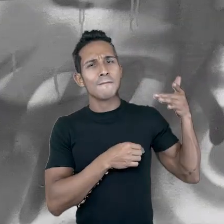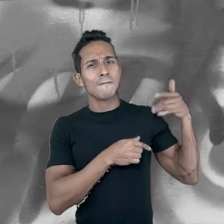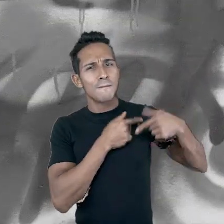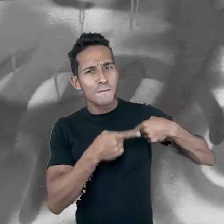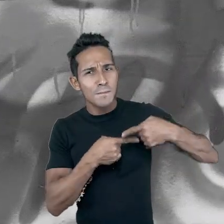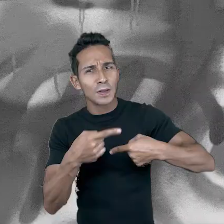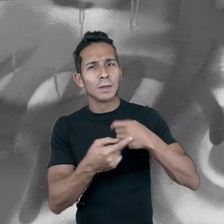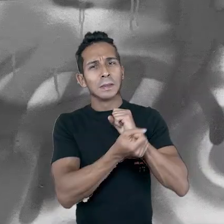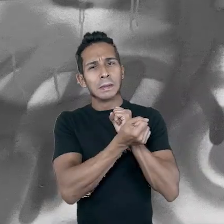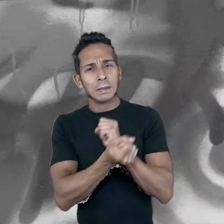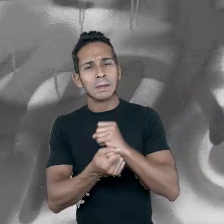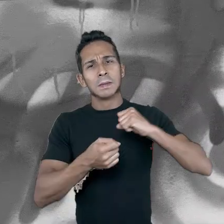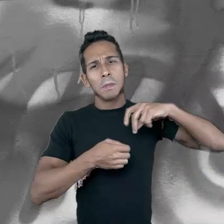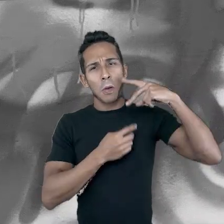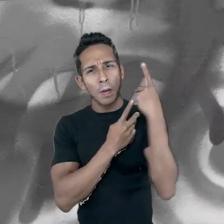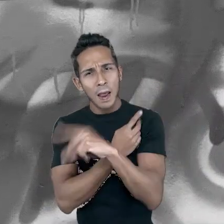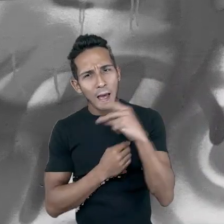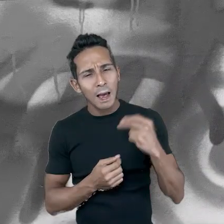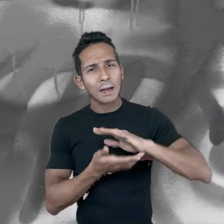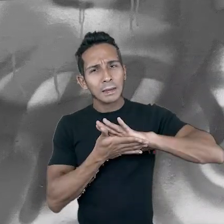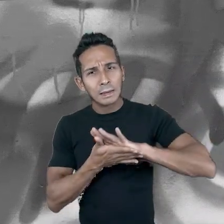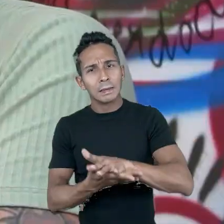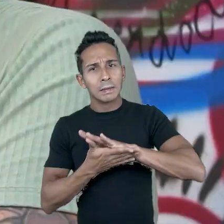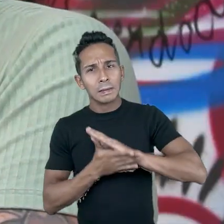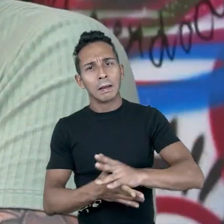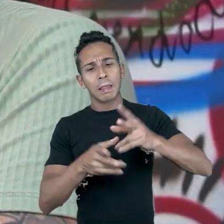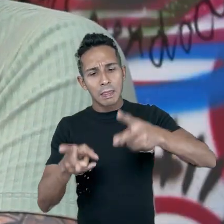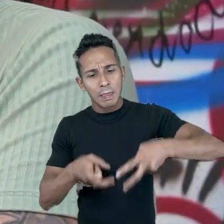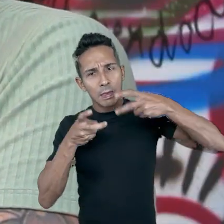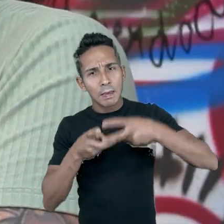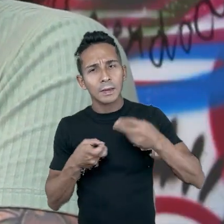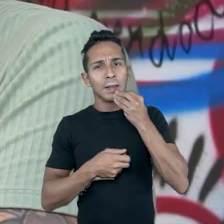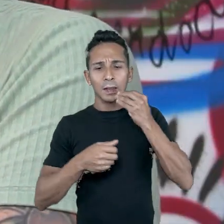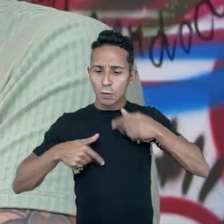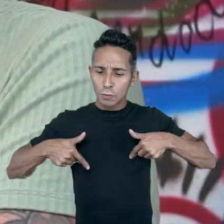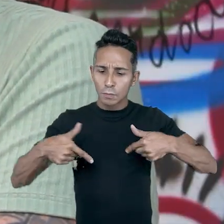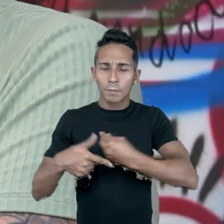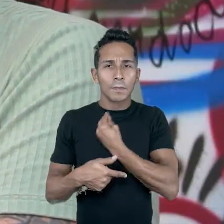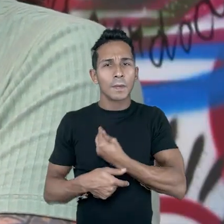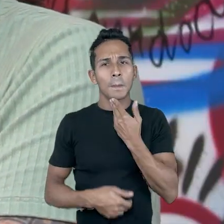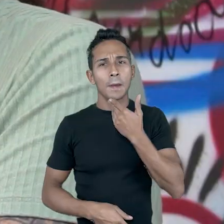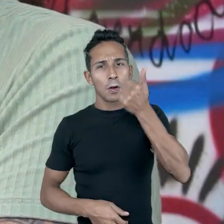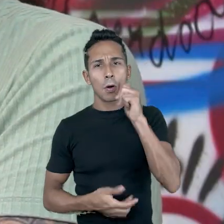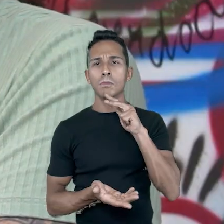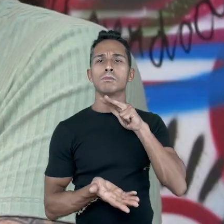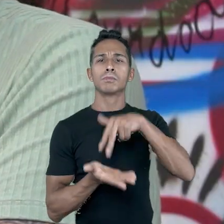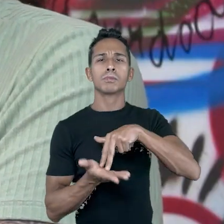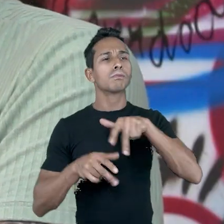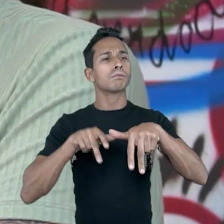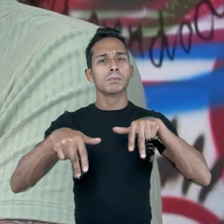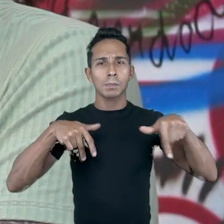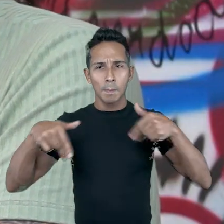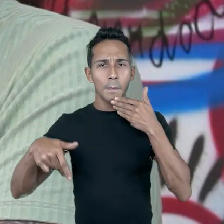de pessoas que vieram, que foram também exploradas, que estão lutando por algo melhor e que estão batalhando por um